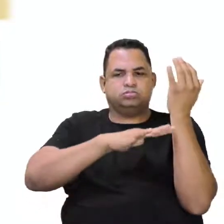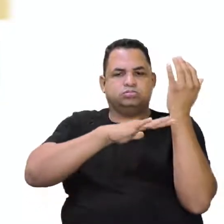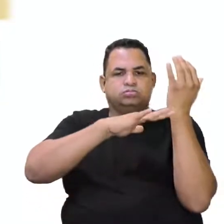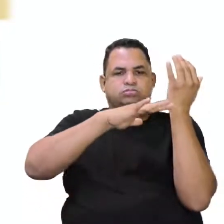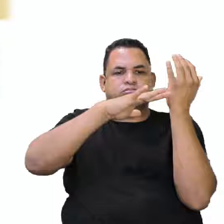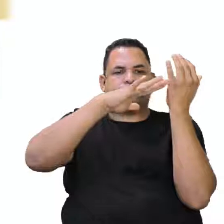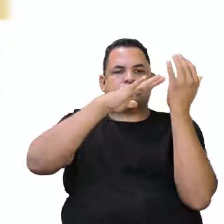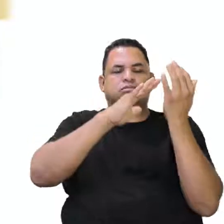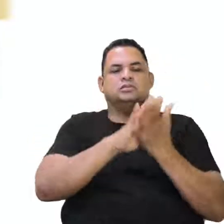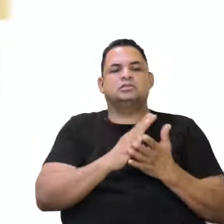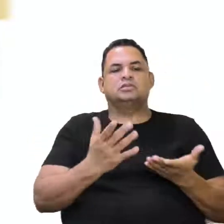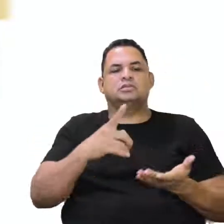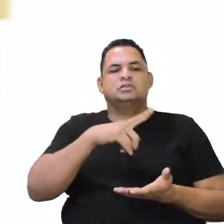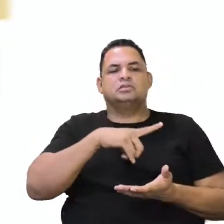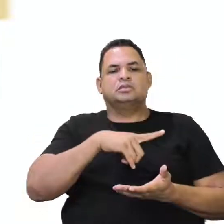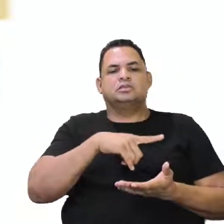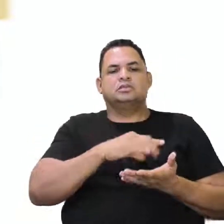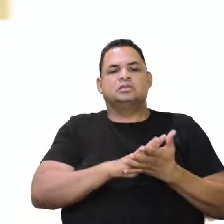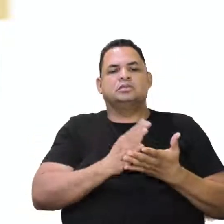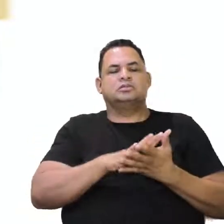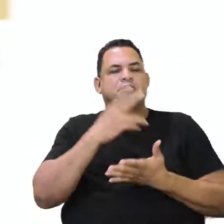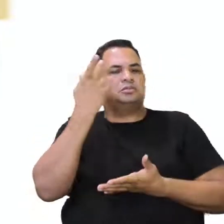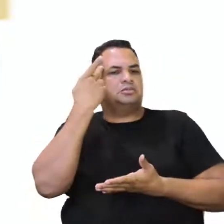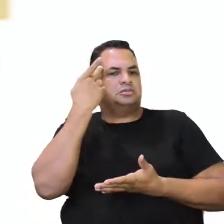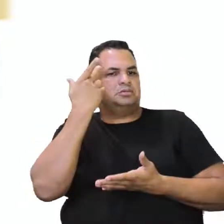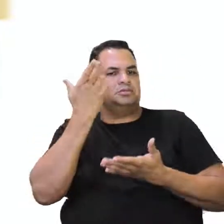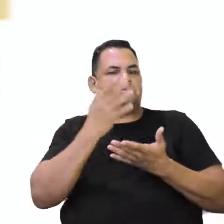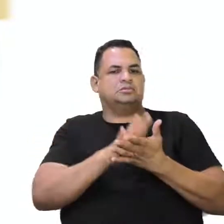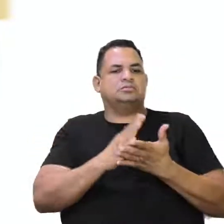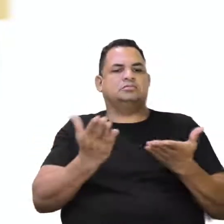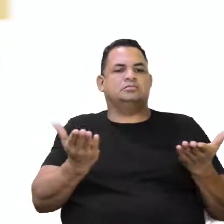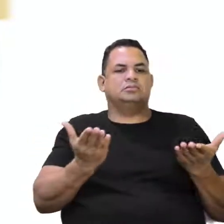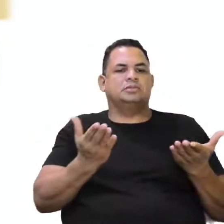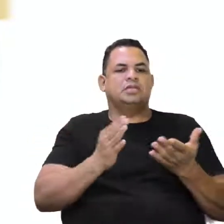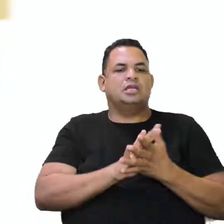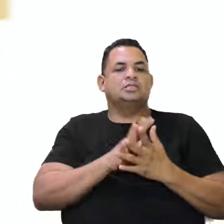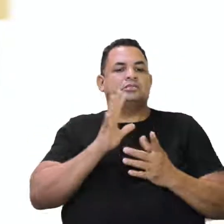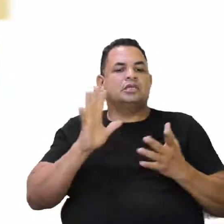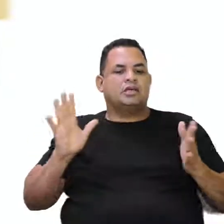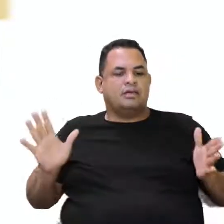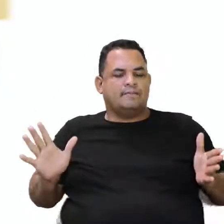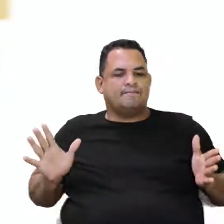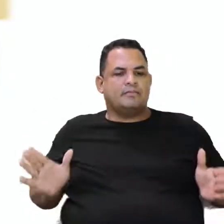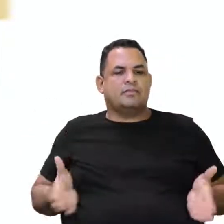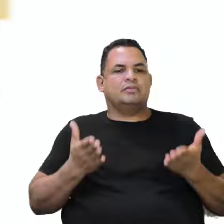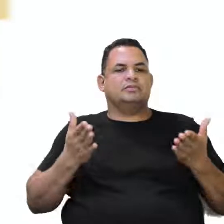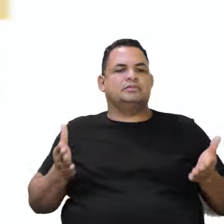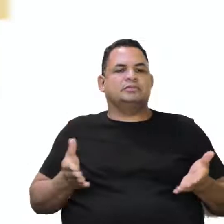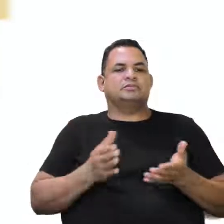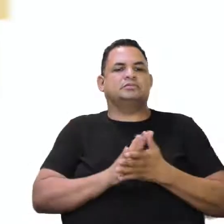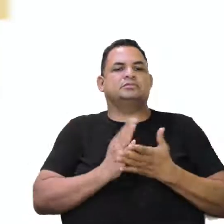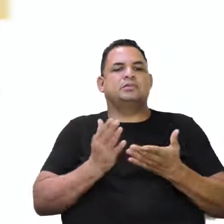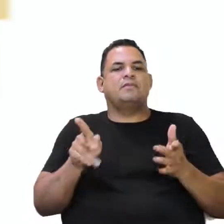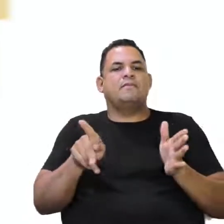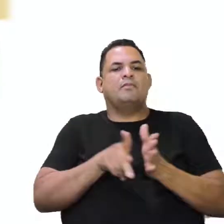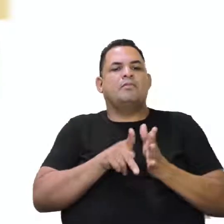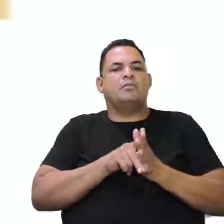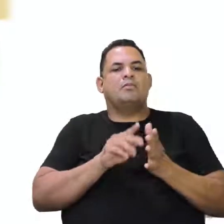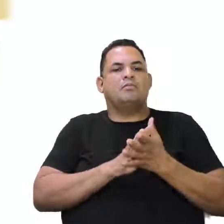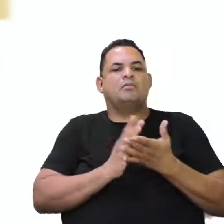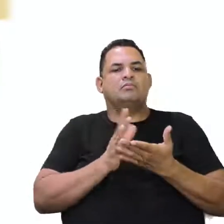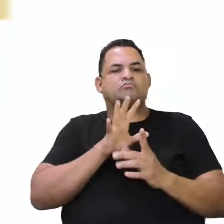as enchentes. Temos encheias naturais? Temos, mas essa daqui é provocada por ações antrópicas